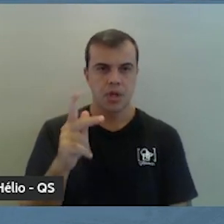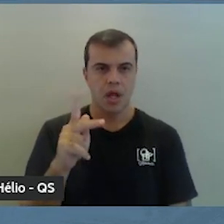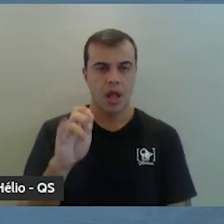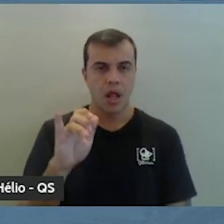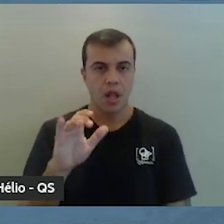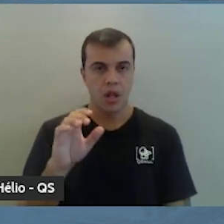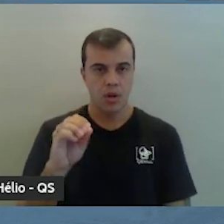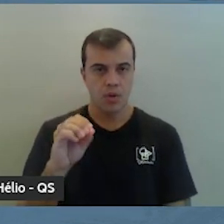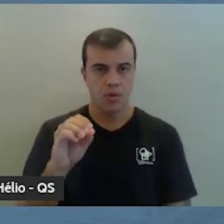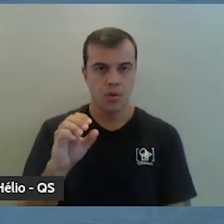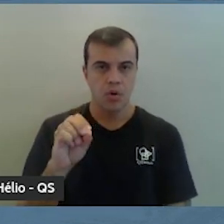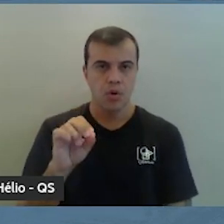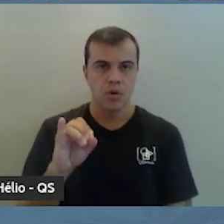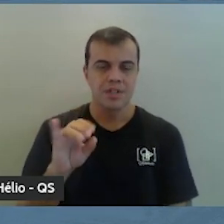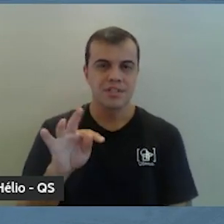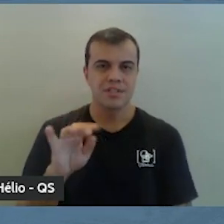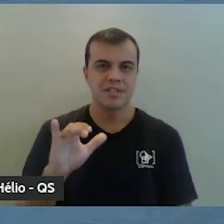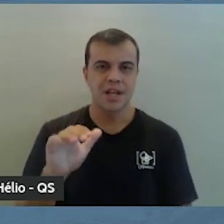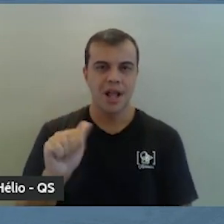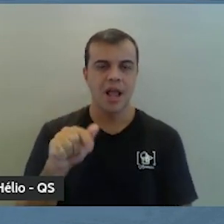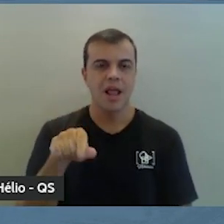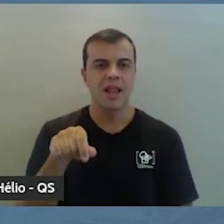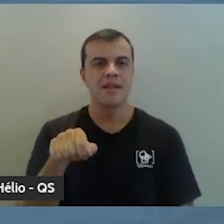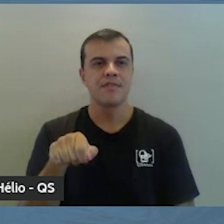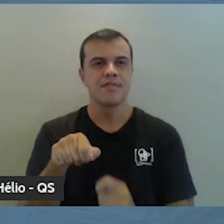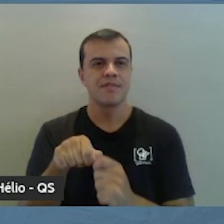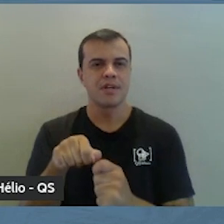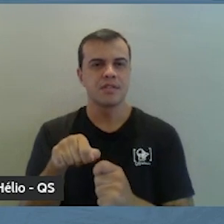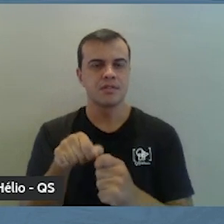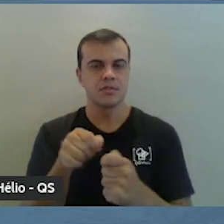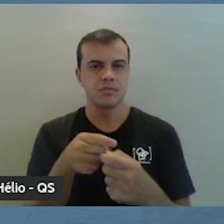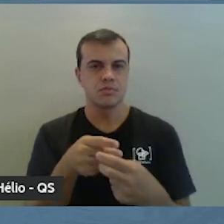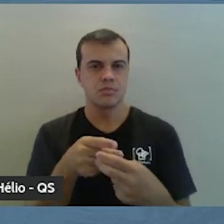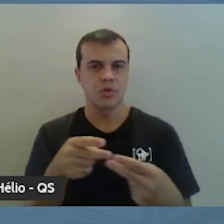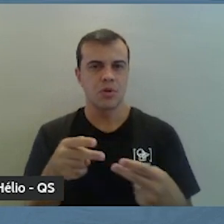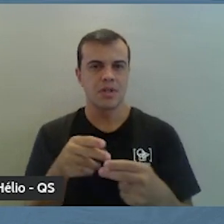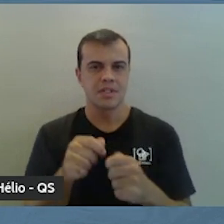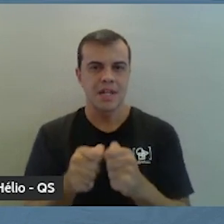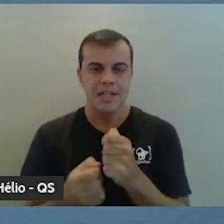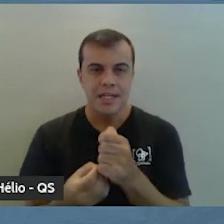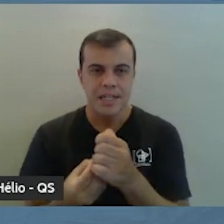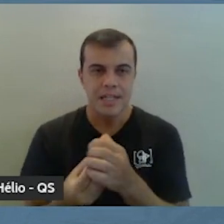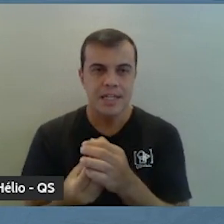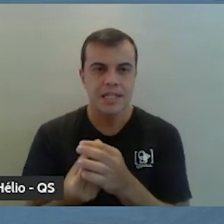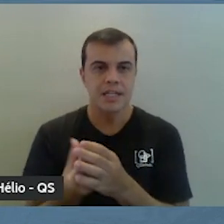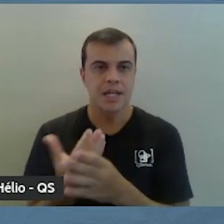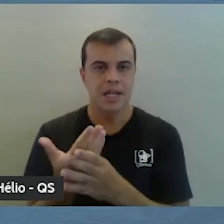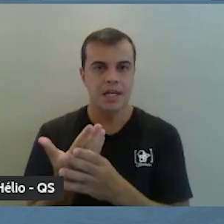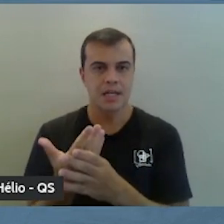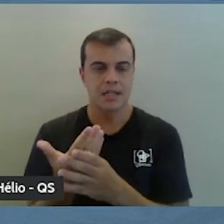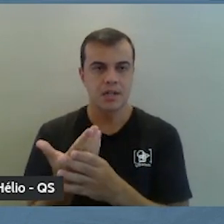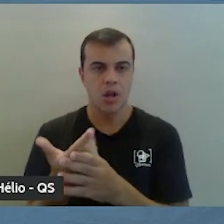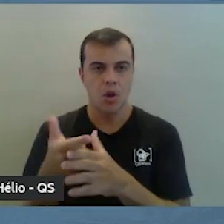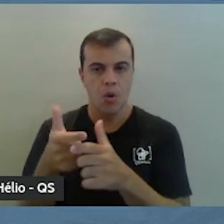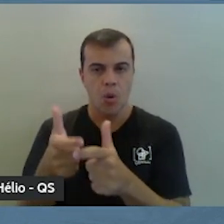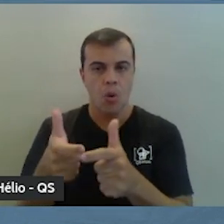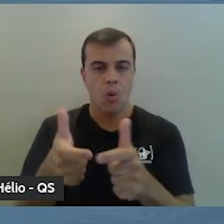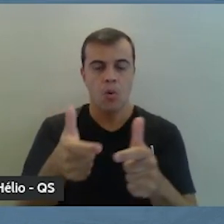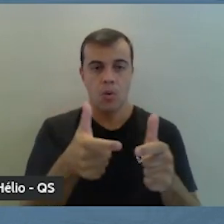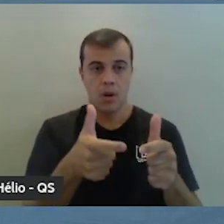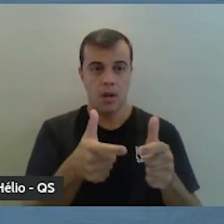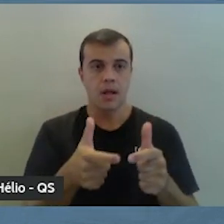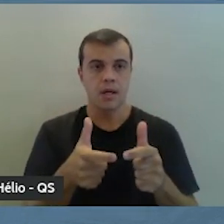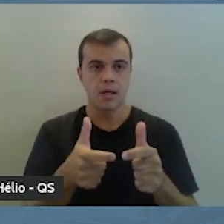Porque o Hélio de Sica, ele faz uma coisa, ele começa a produzir instalações, que